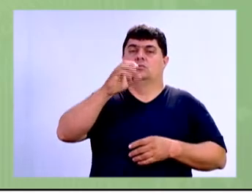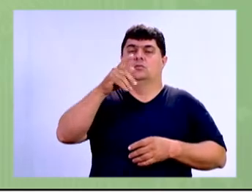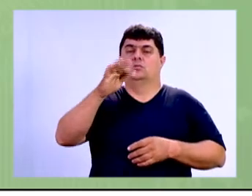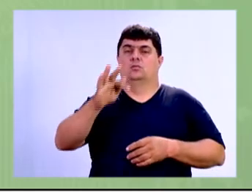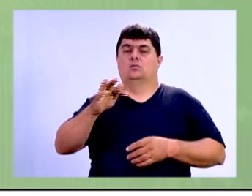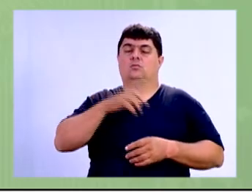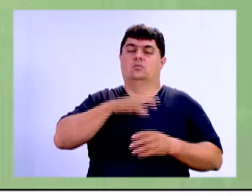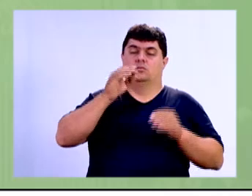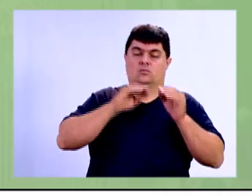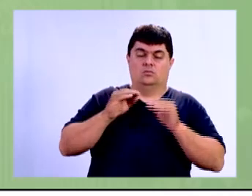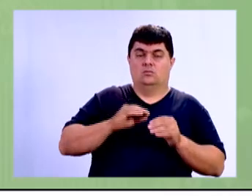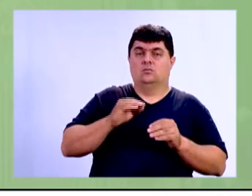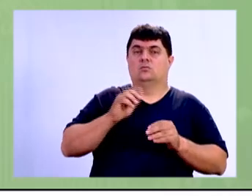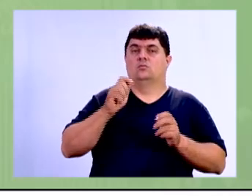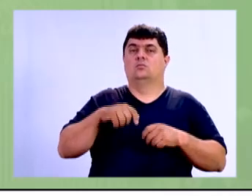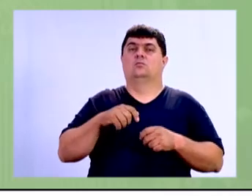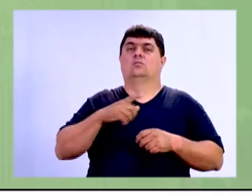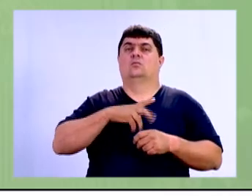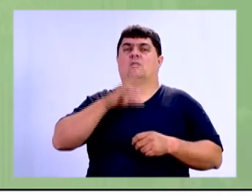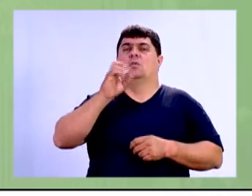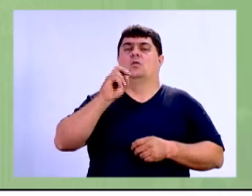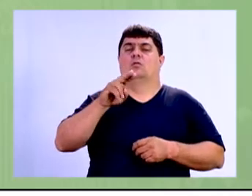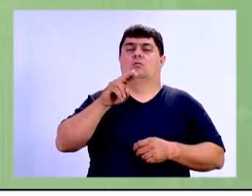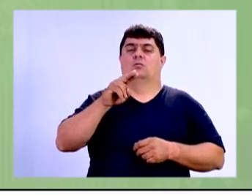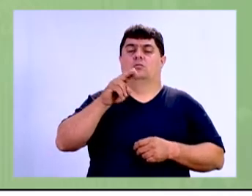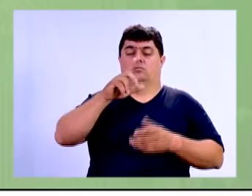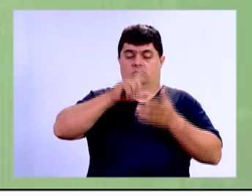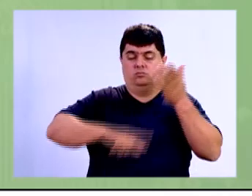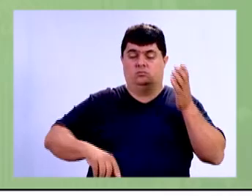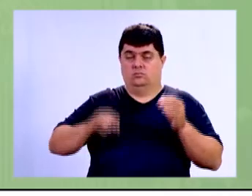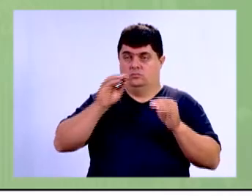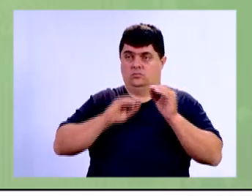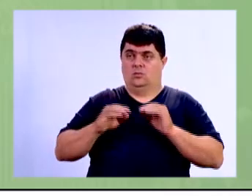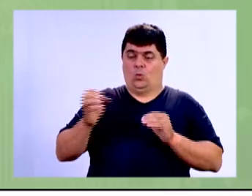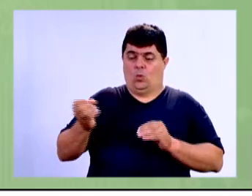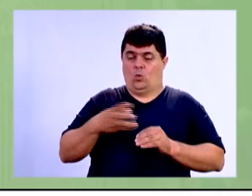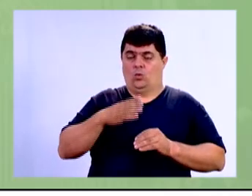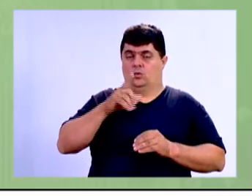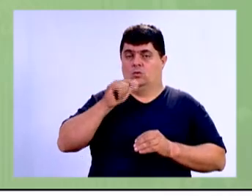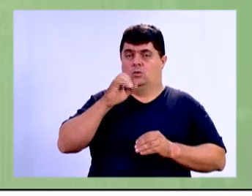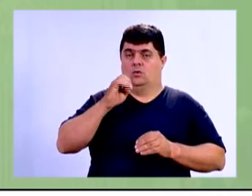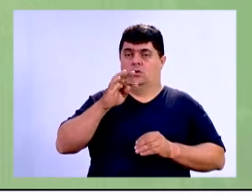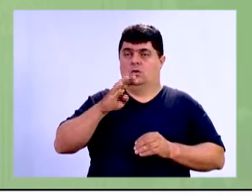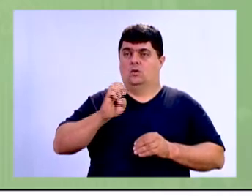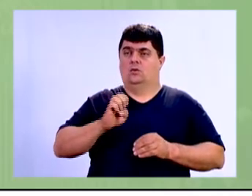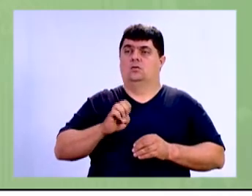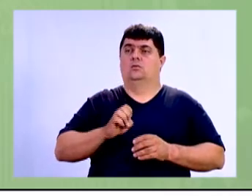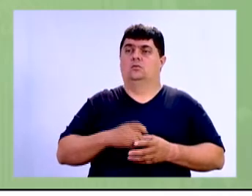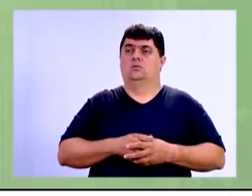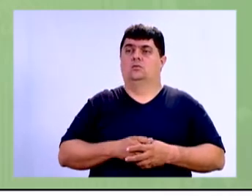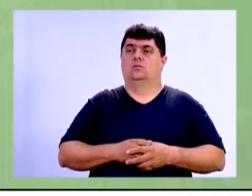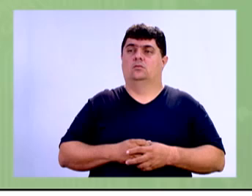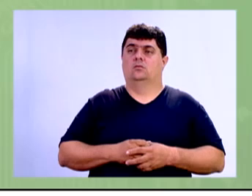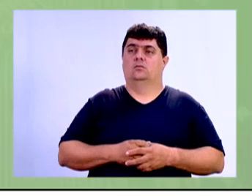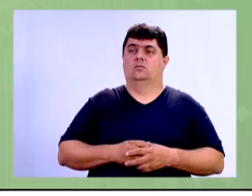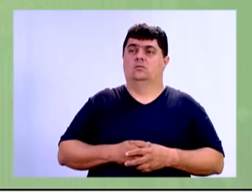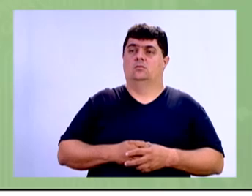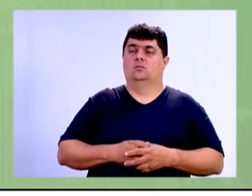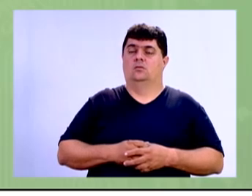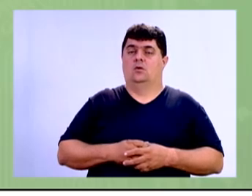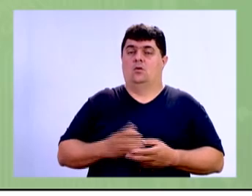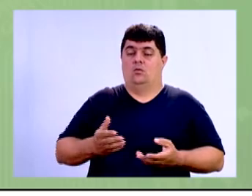definir o nome dele. E vou adicionar na minha lista um outro cliente. Na verdade, essa minha lista agora tem